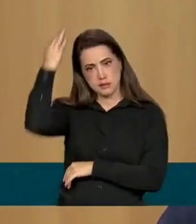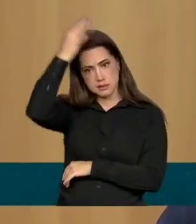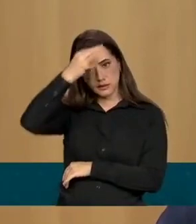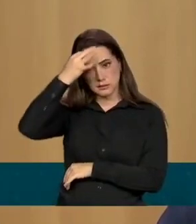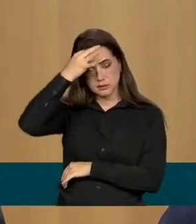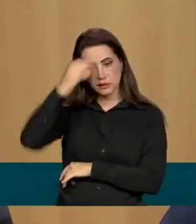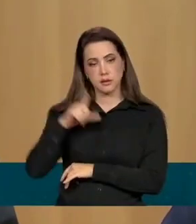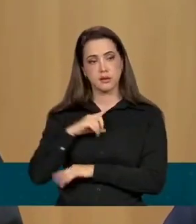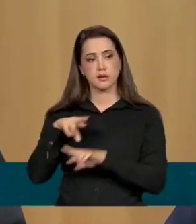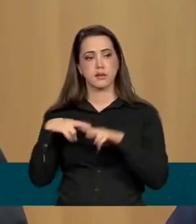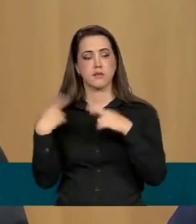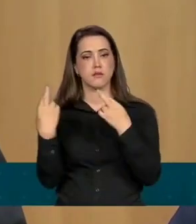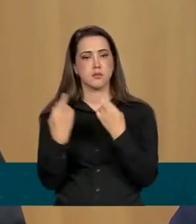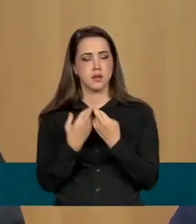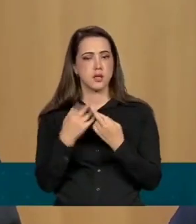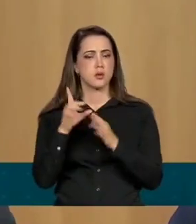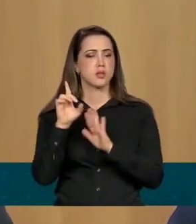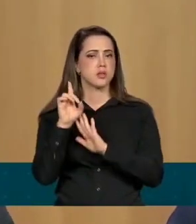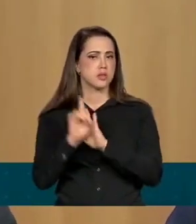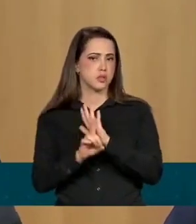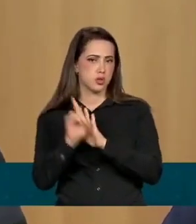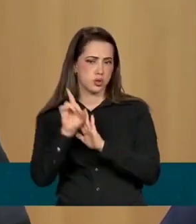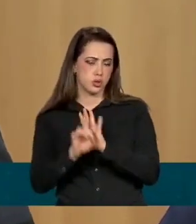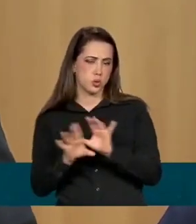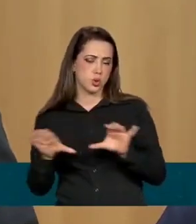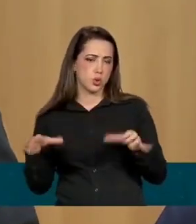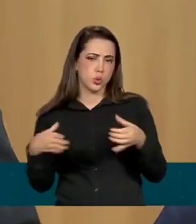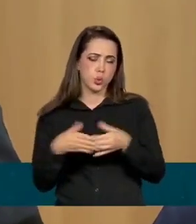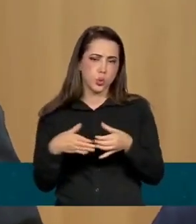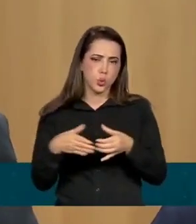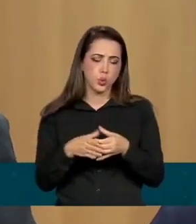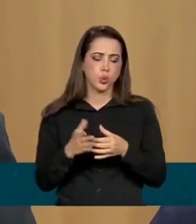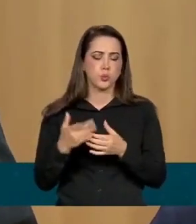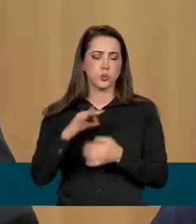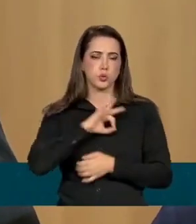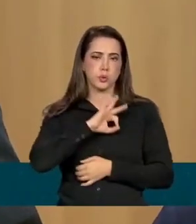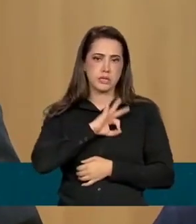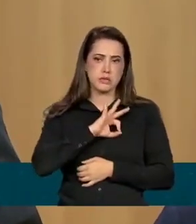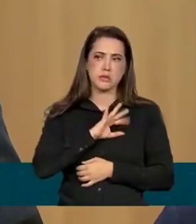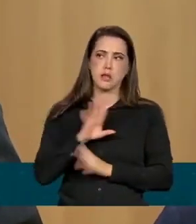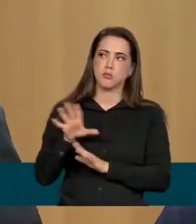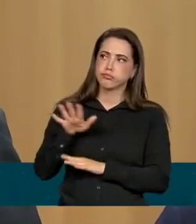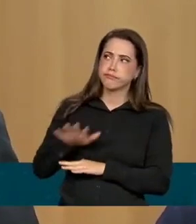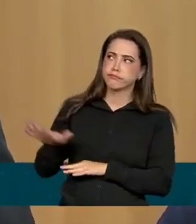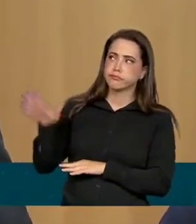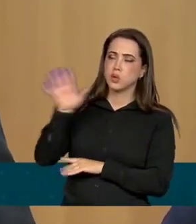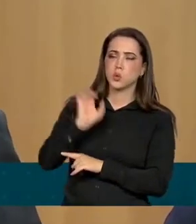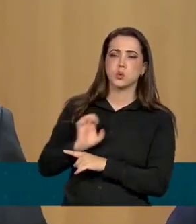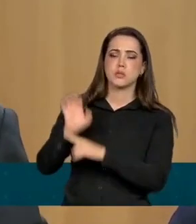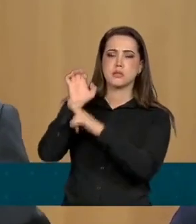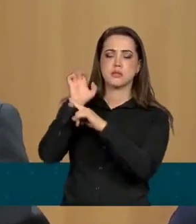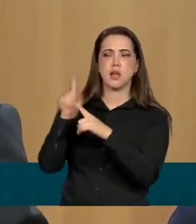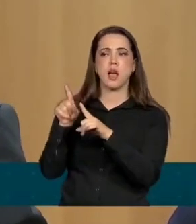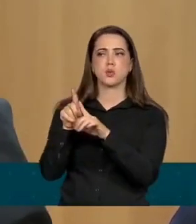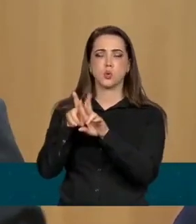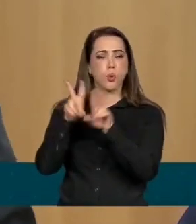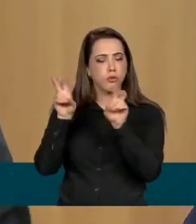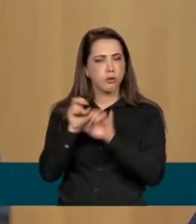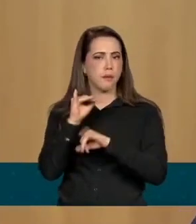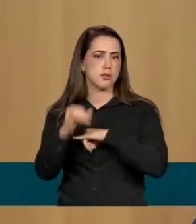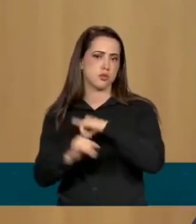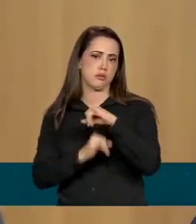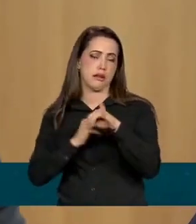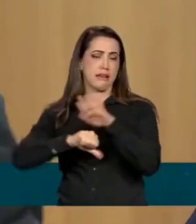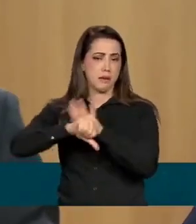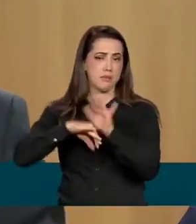da nossa Diretoria de Operações Integradas, DIOP, que é da Senasp, com as delegacias, e esse trabalho já